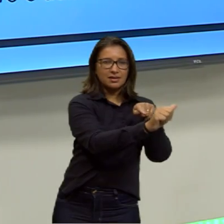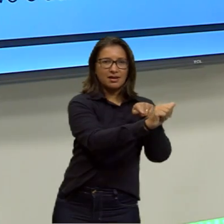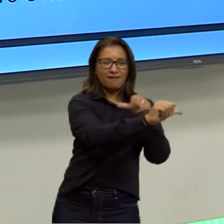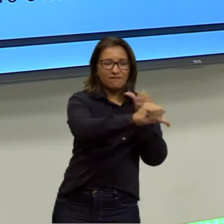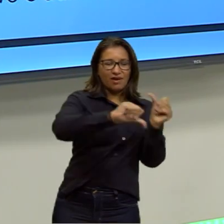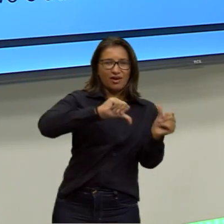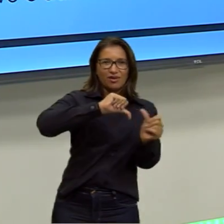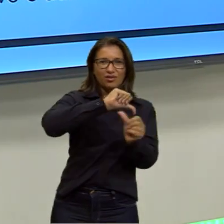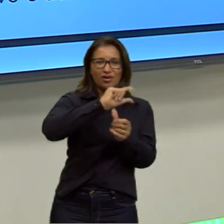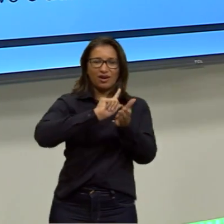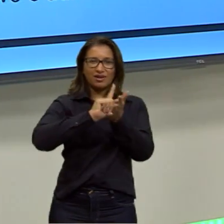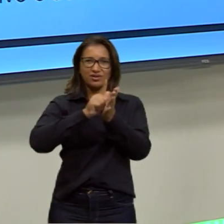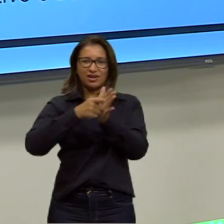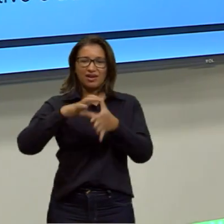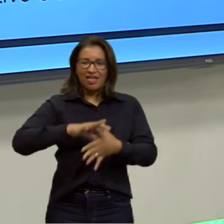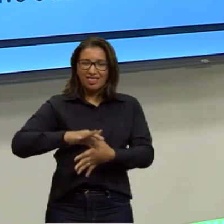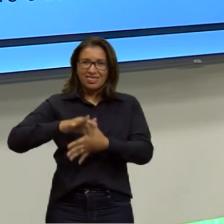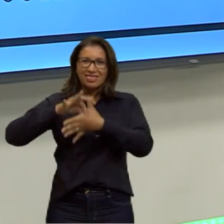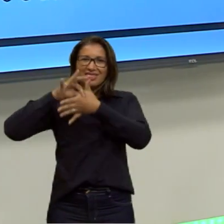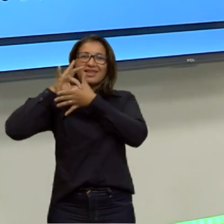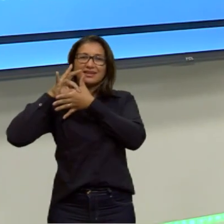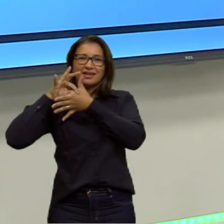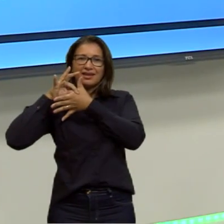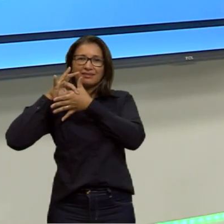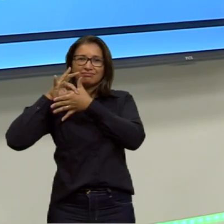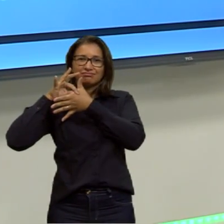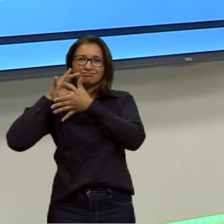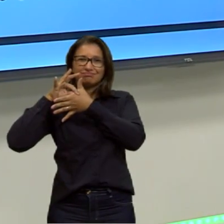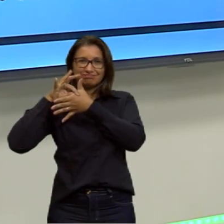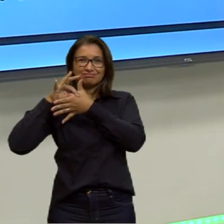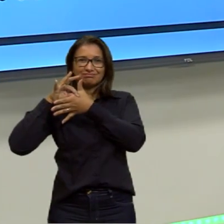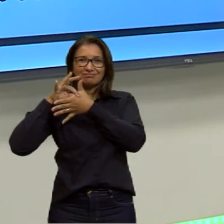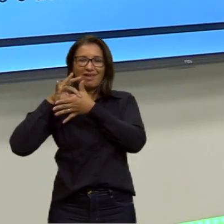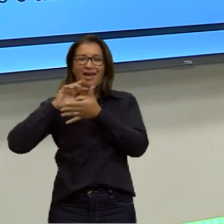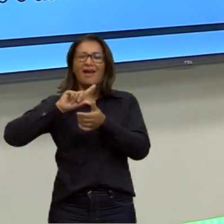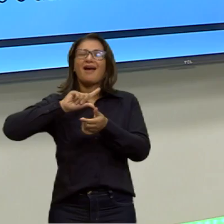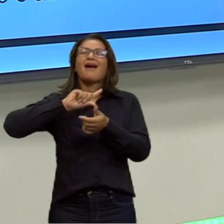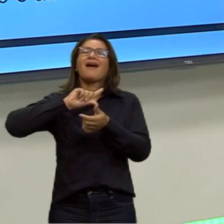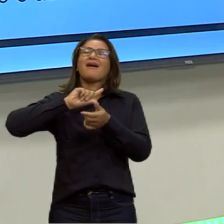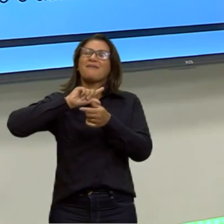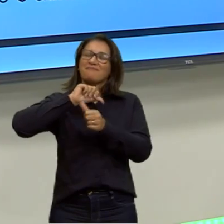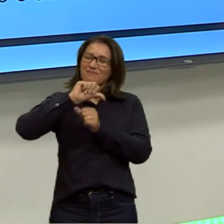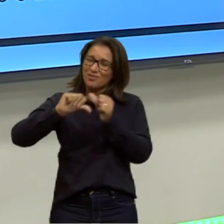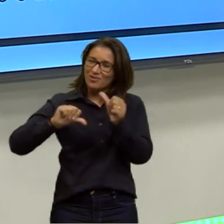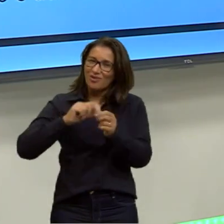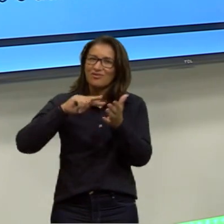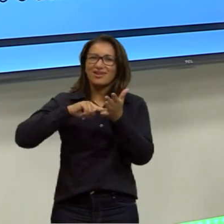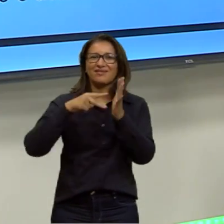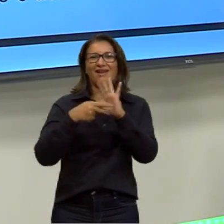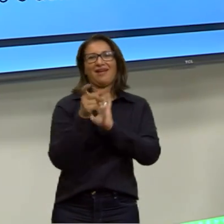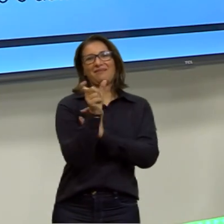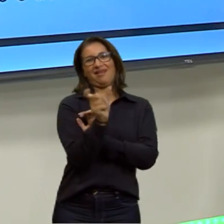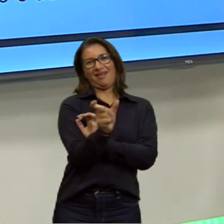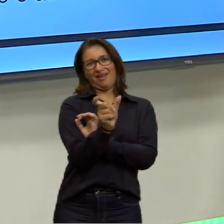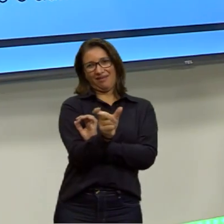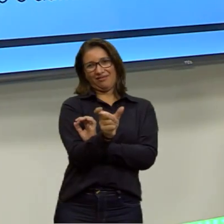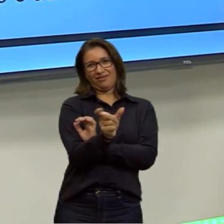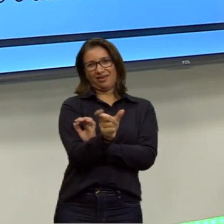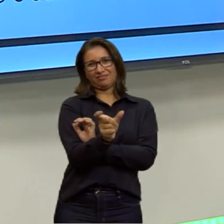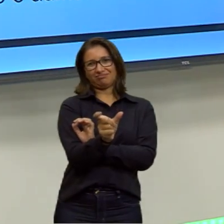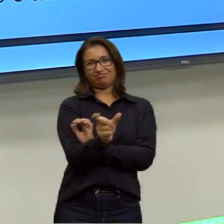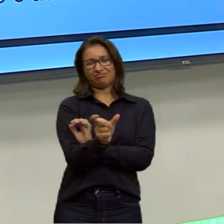do gênero de feminino ou masculino vai mudar o significado dessa palavra um outro exemplo